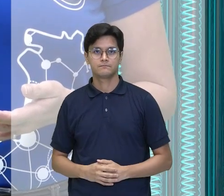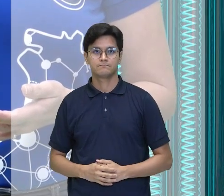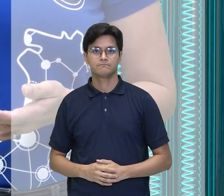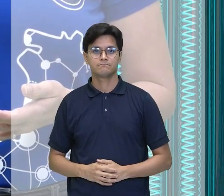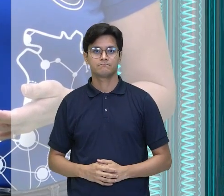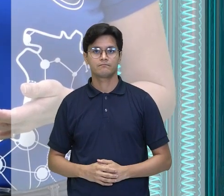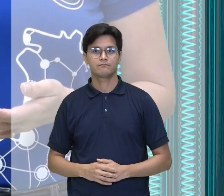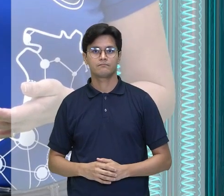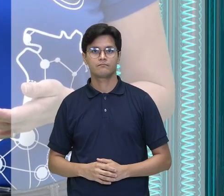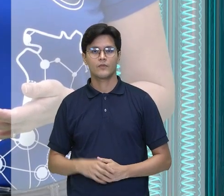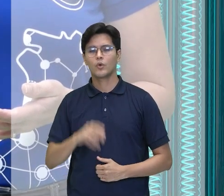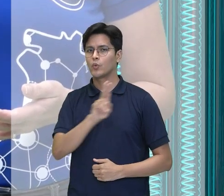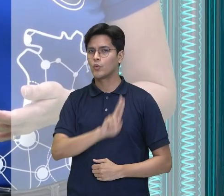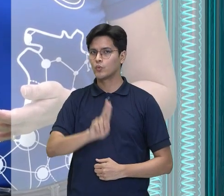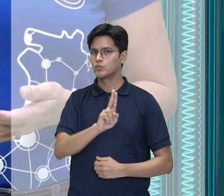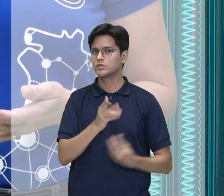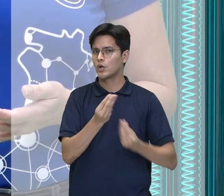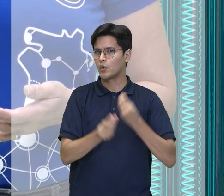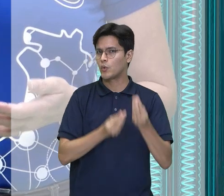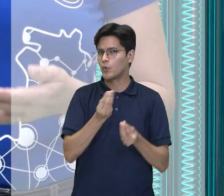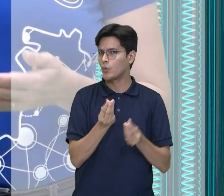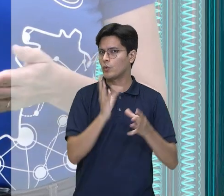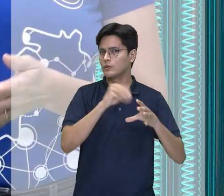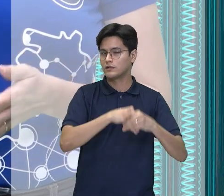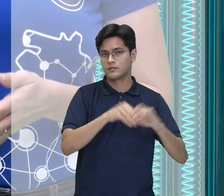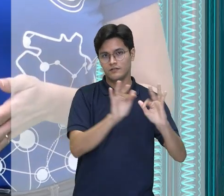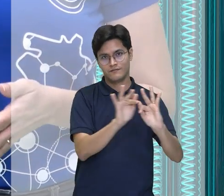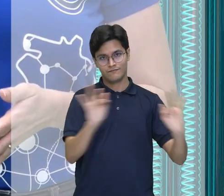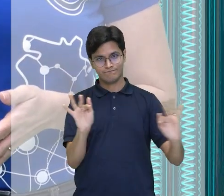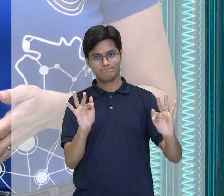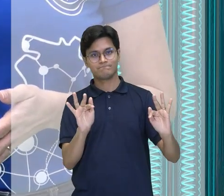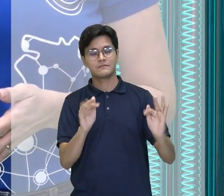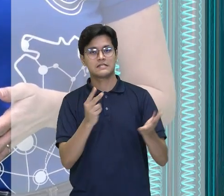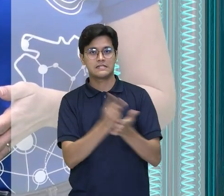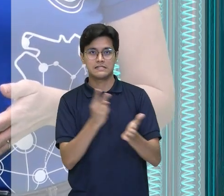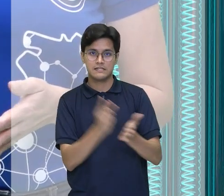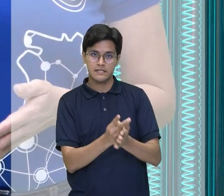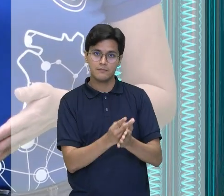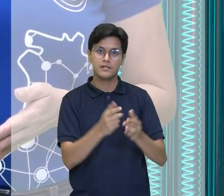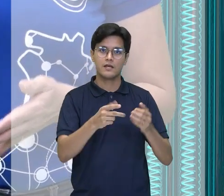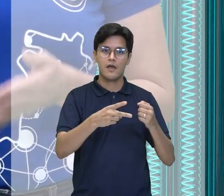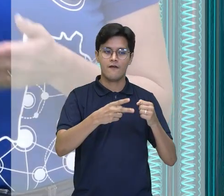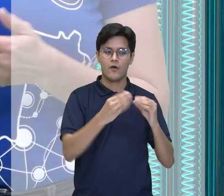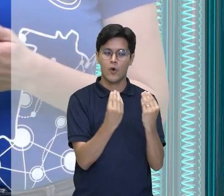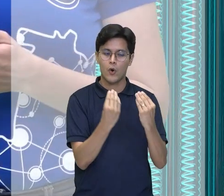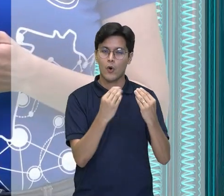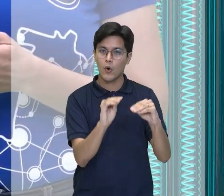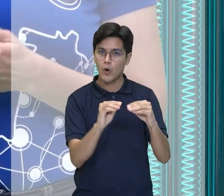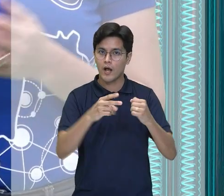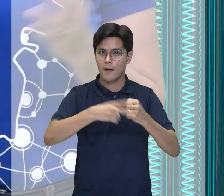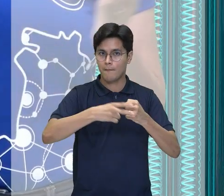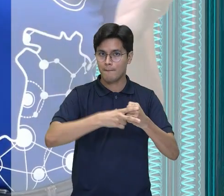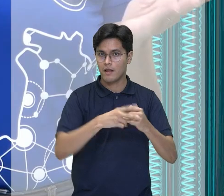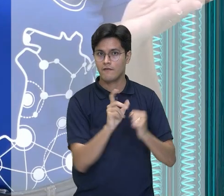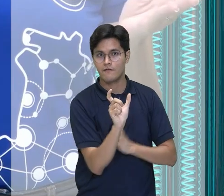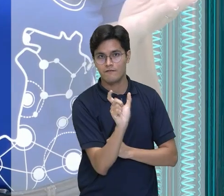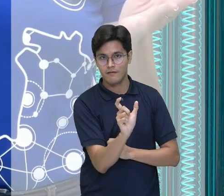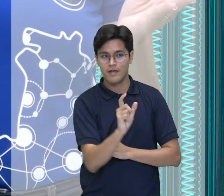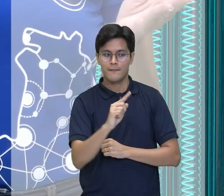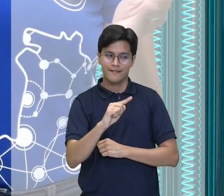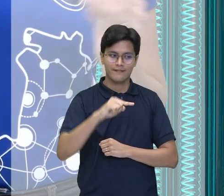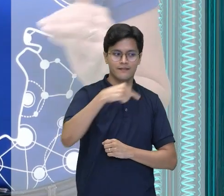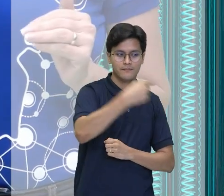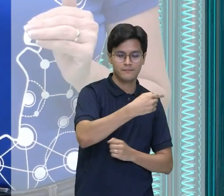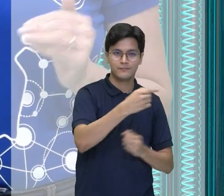posicionados sempre aonde? Após o verbo. Então, por isso que vocês sempre viram lá no começo das